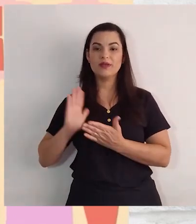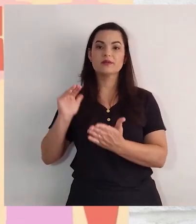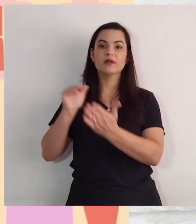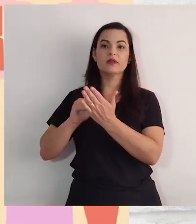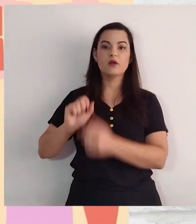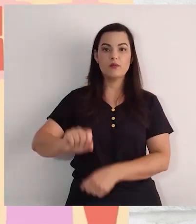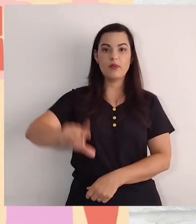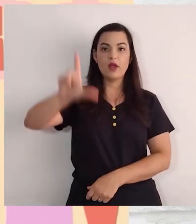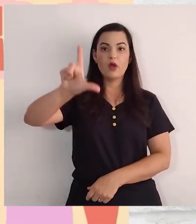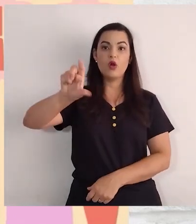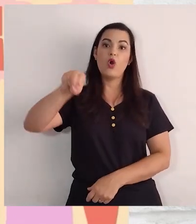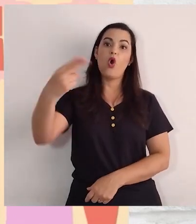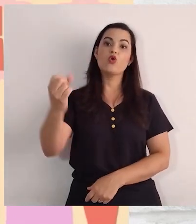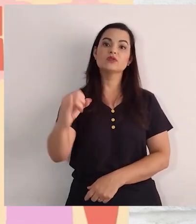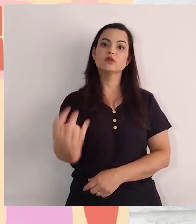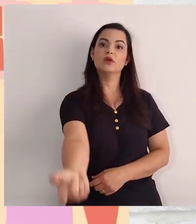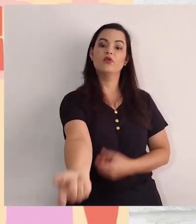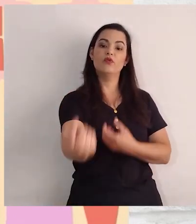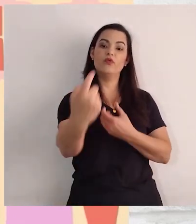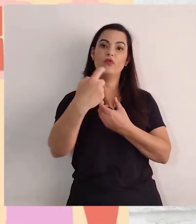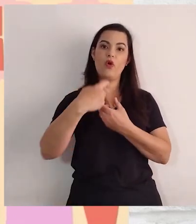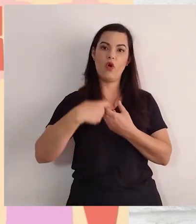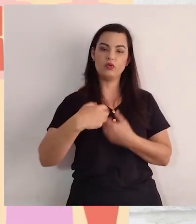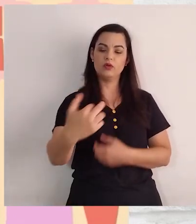do maior para o menor.